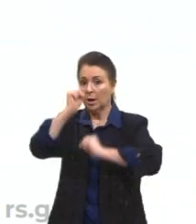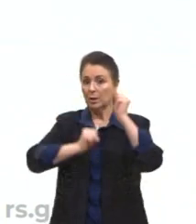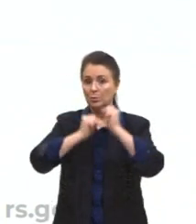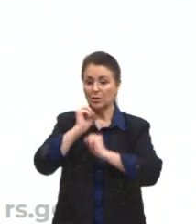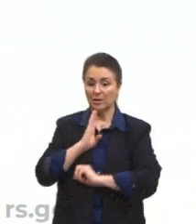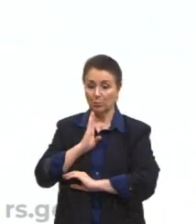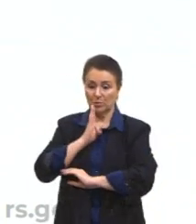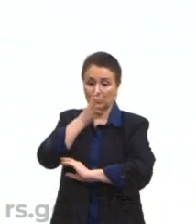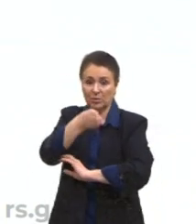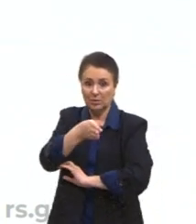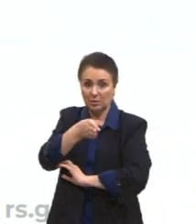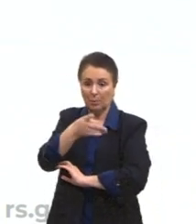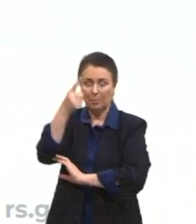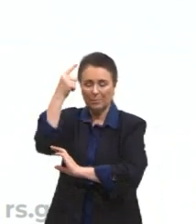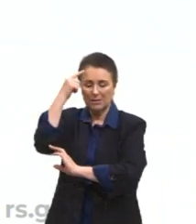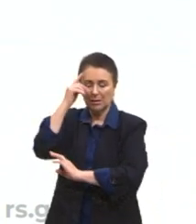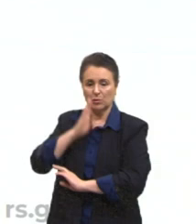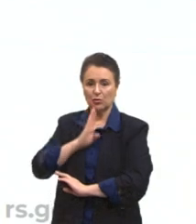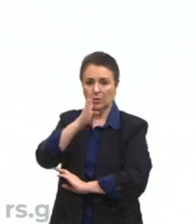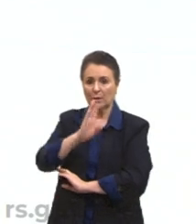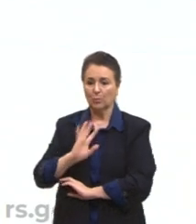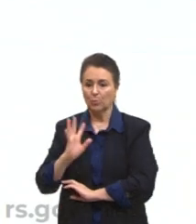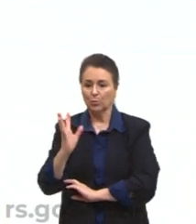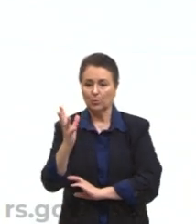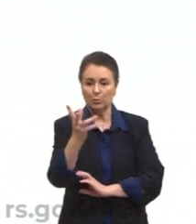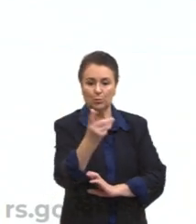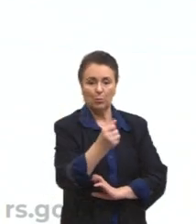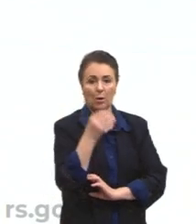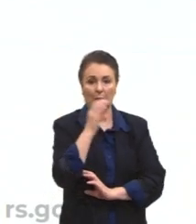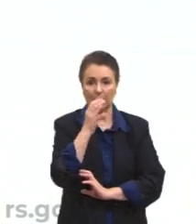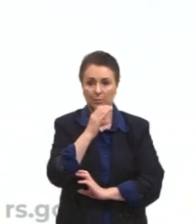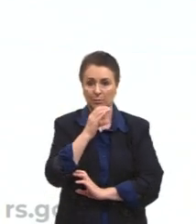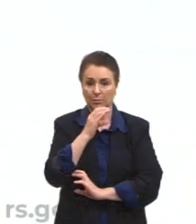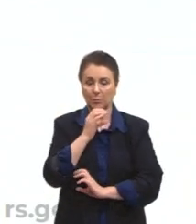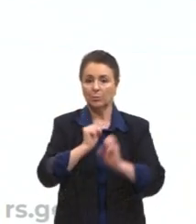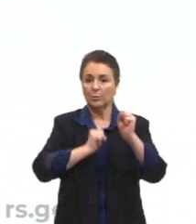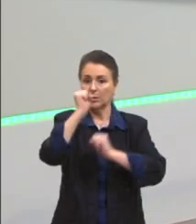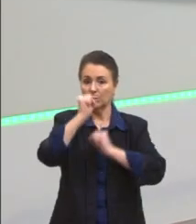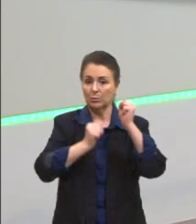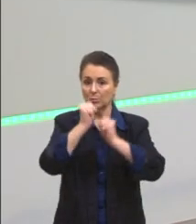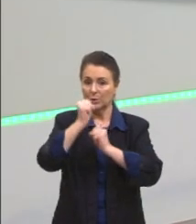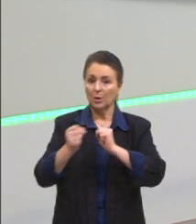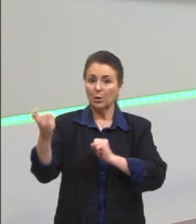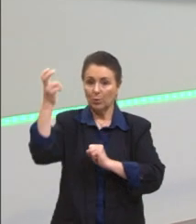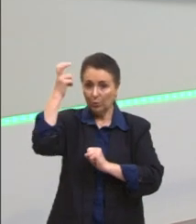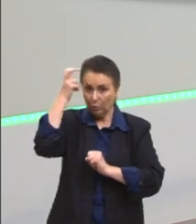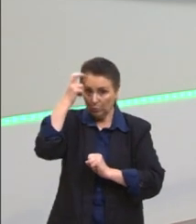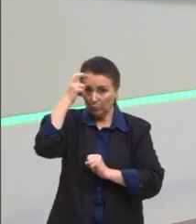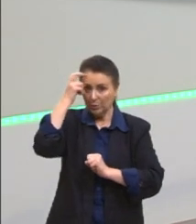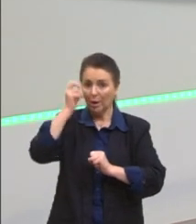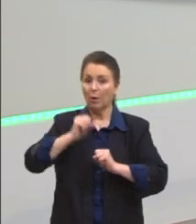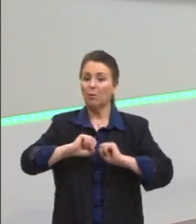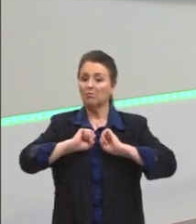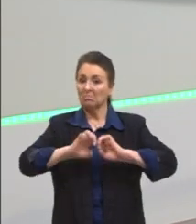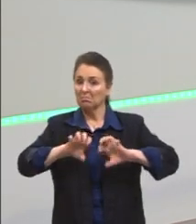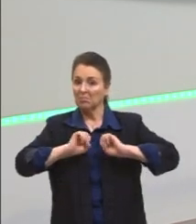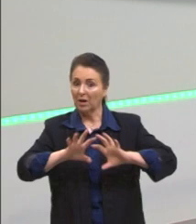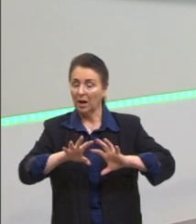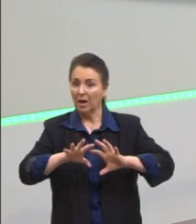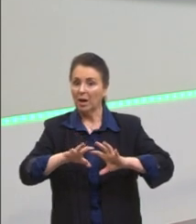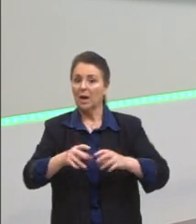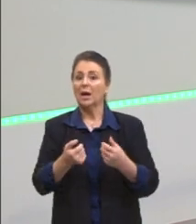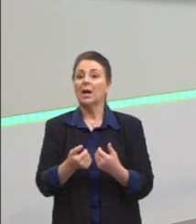nosso consumo né já pensada para nosso consumo nosso consumo rápido o que a indústria cultural vai trabalhar com os nossos desejos